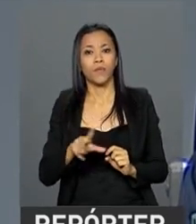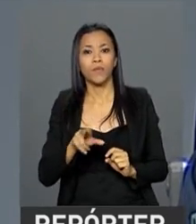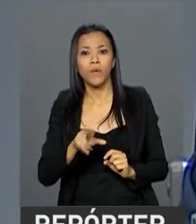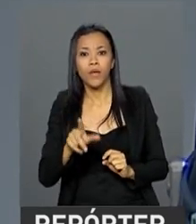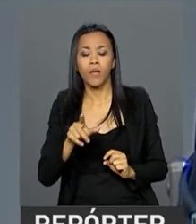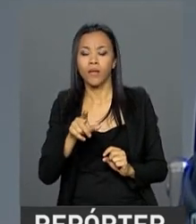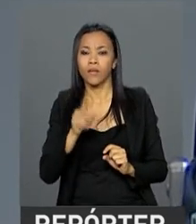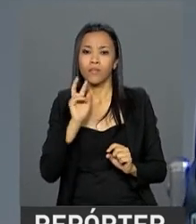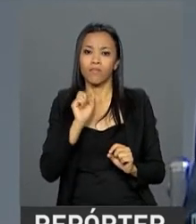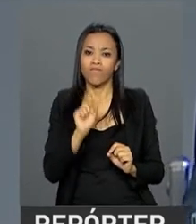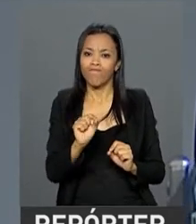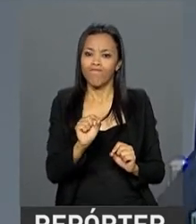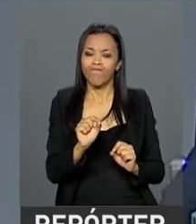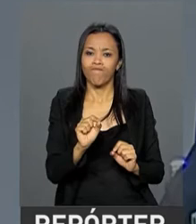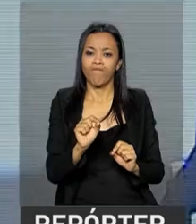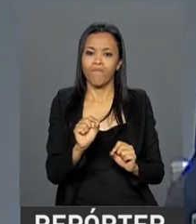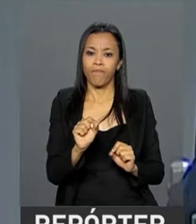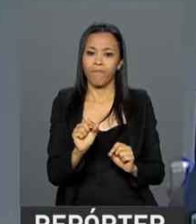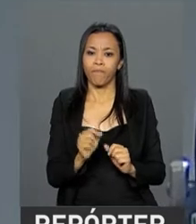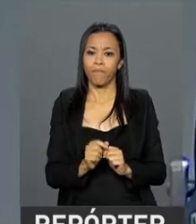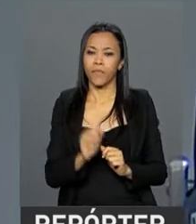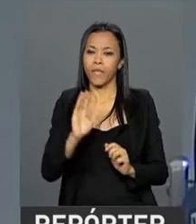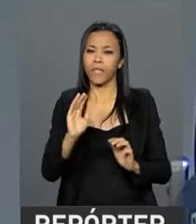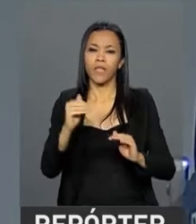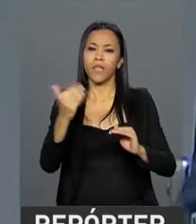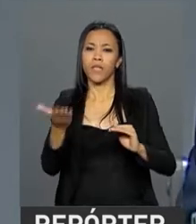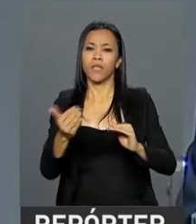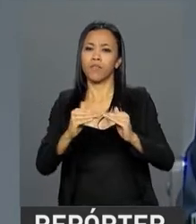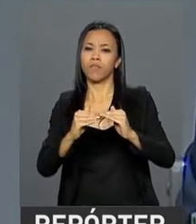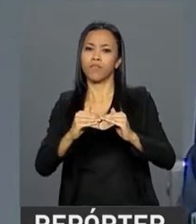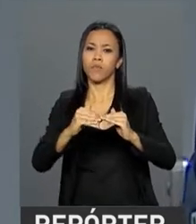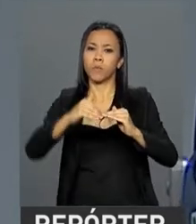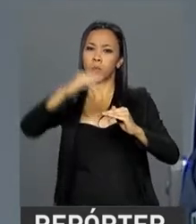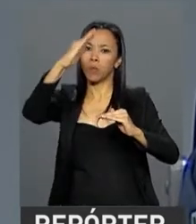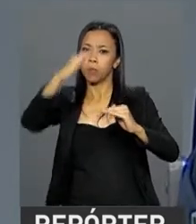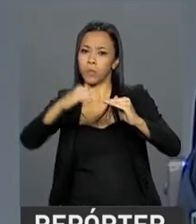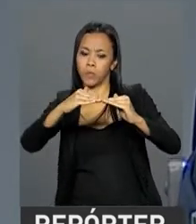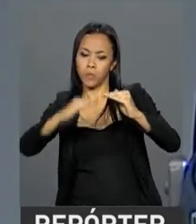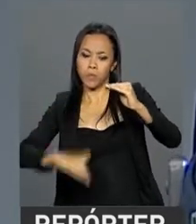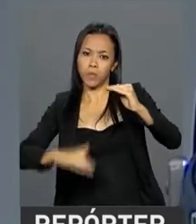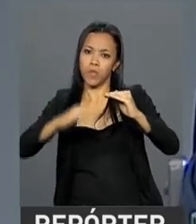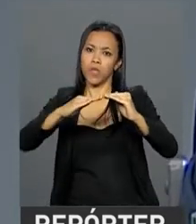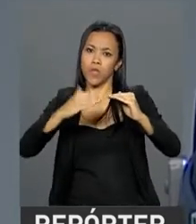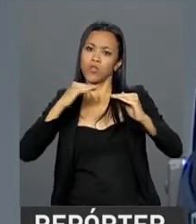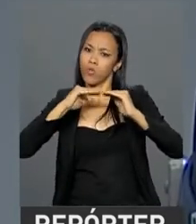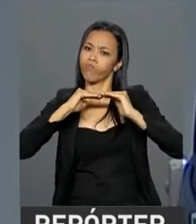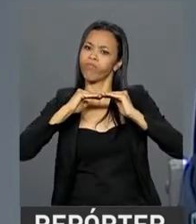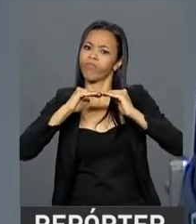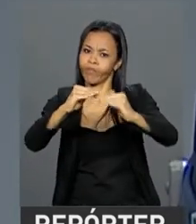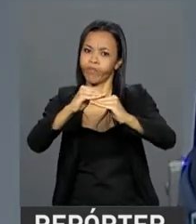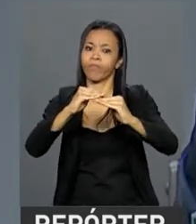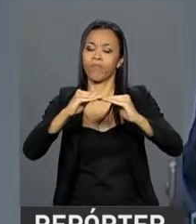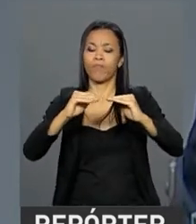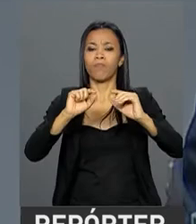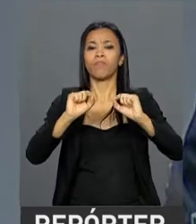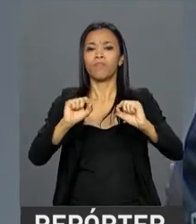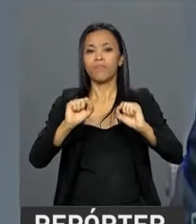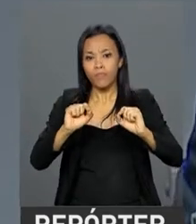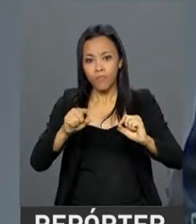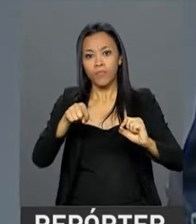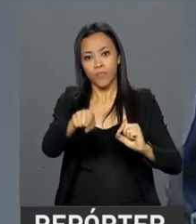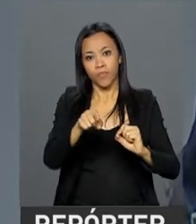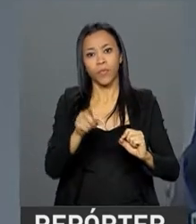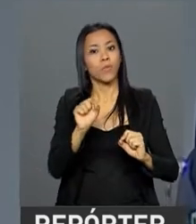primário dos choques, nem para cima, nem para baixo, nós vamos reagir ao impacto secundário, que é o impacto